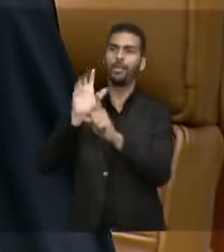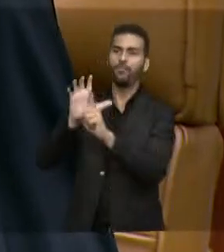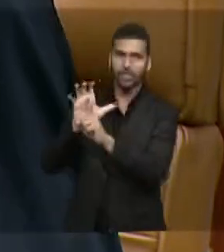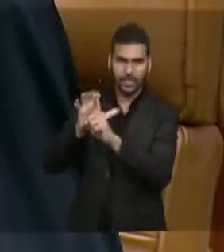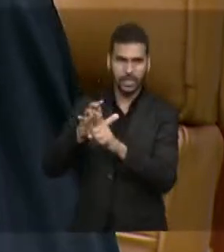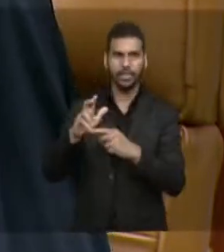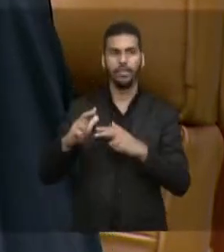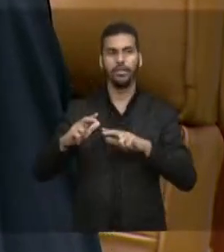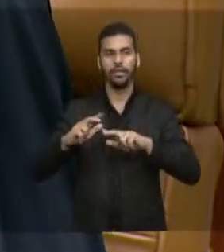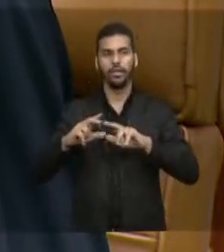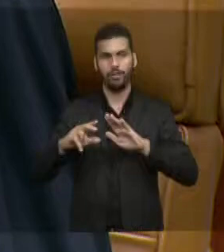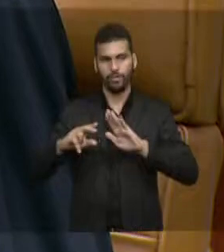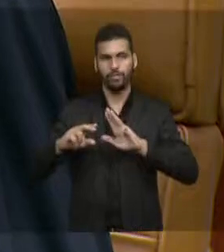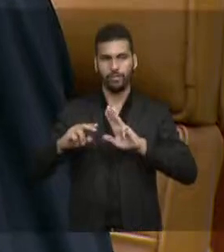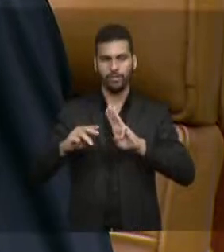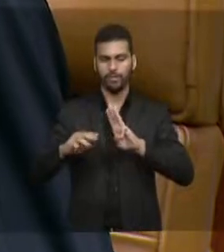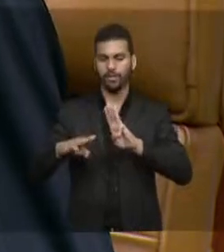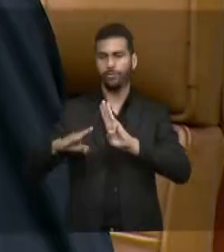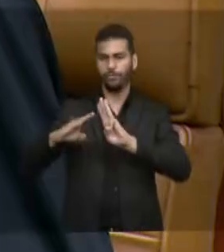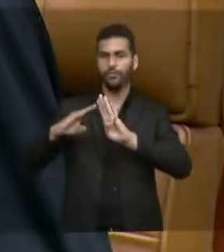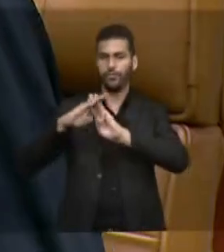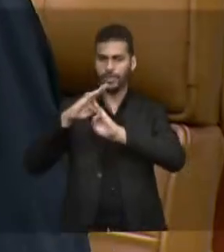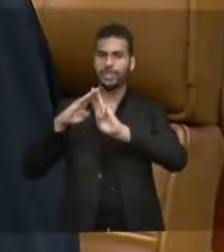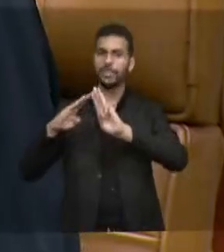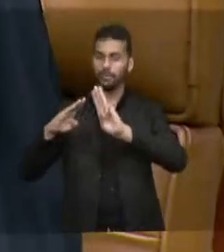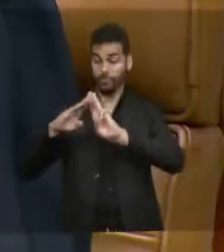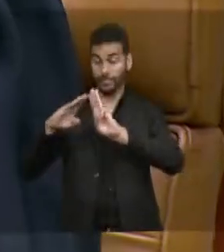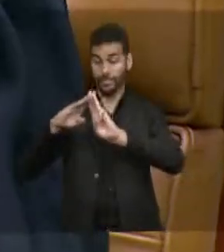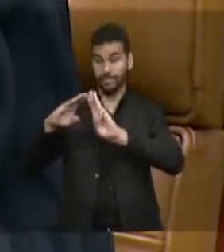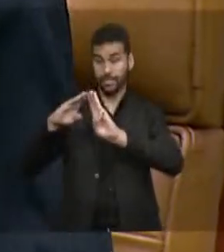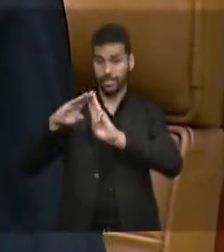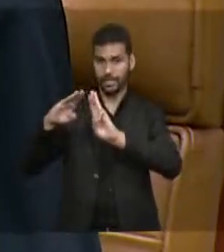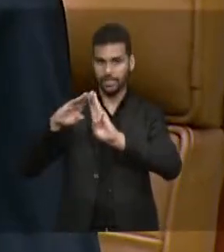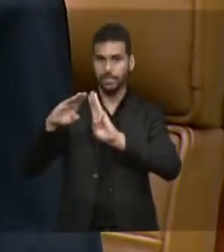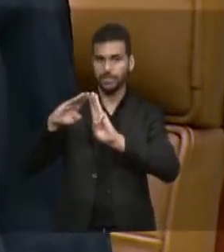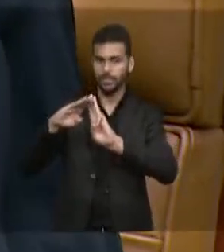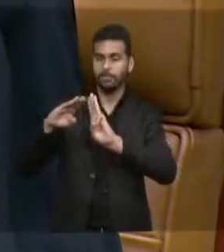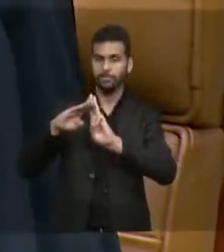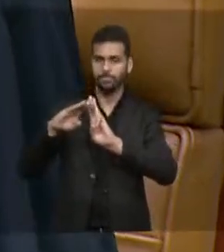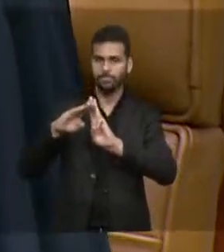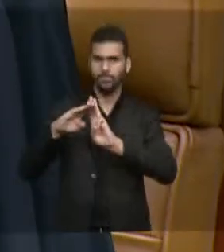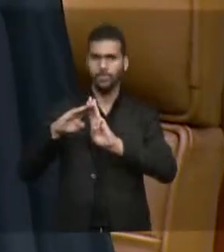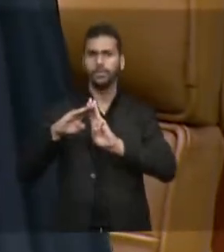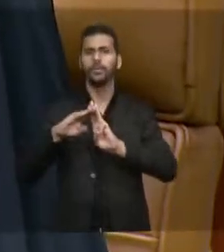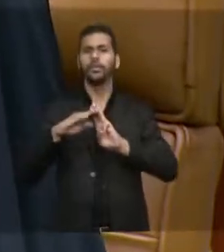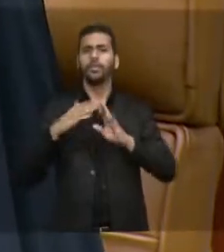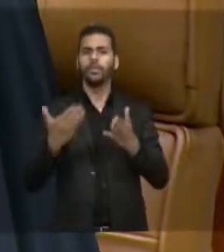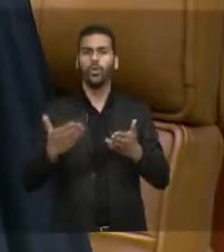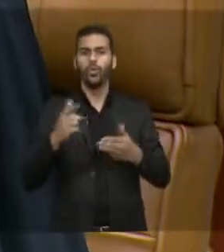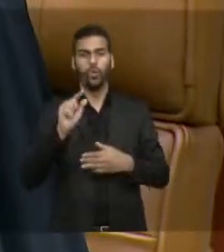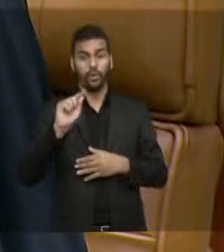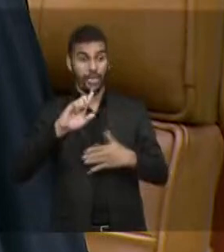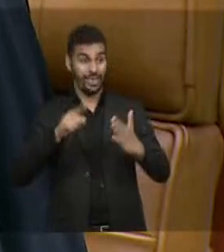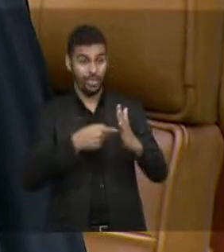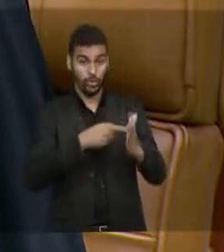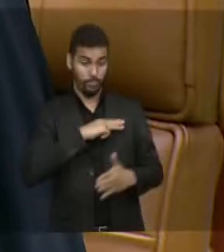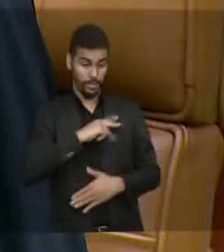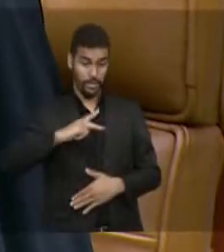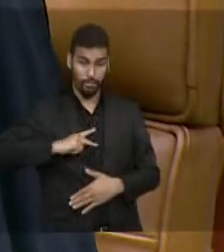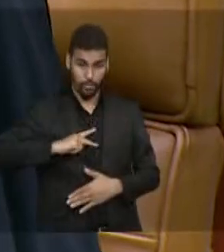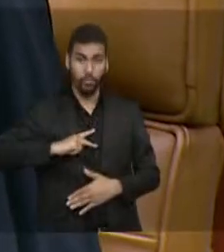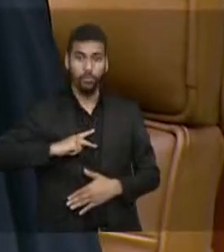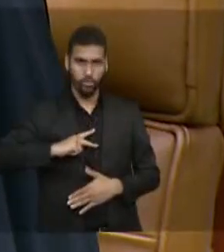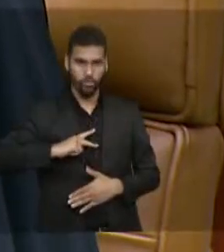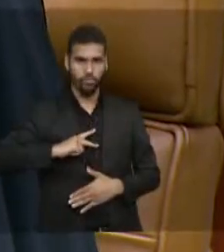O que é incompatível com a medida desse penalizadora porém nessas denúncias em que pesem o ministério público não tem